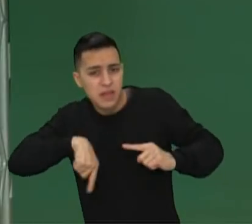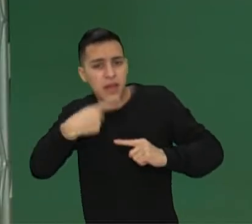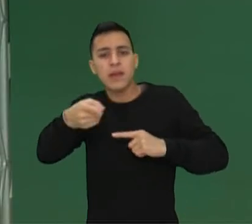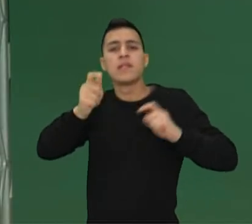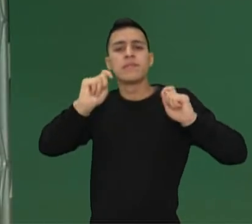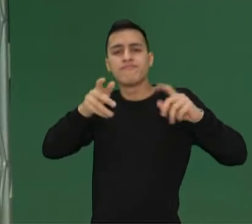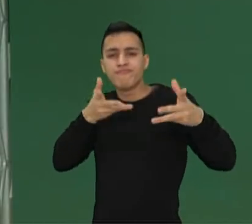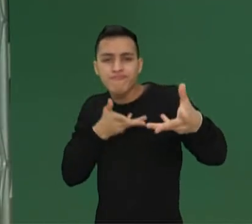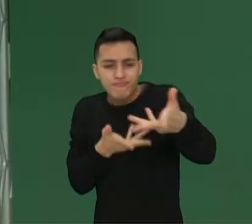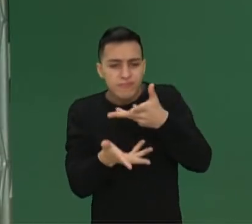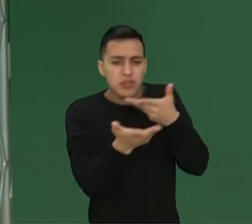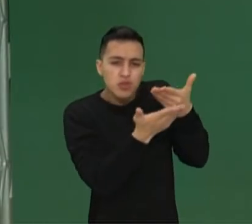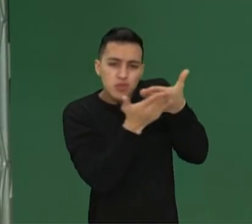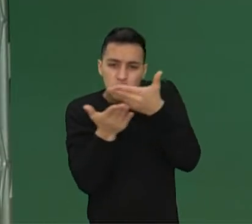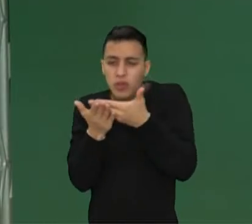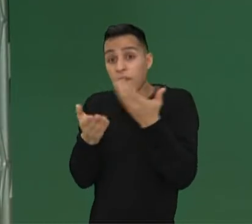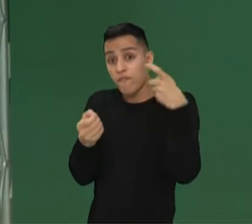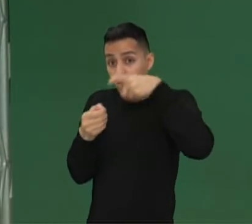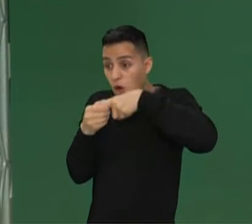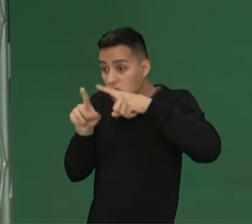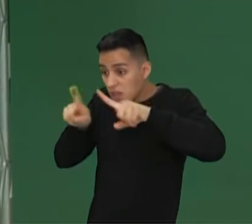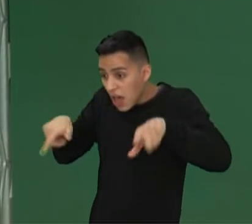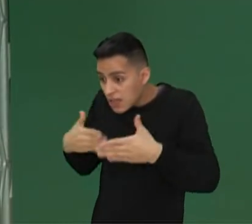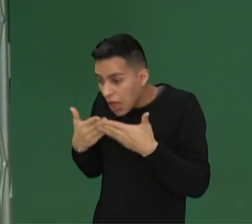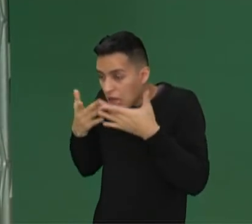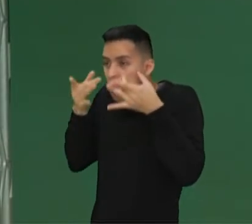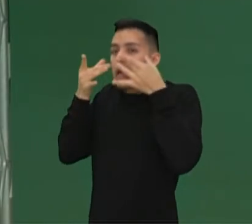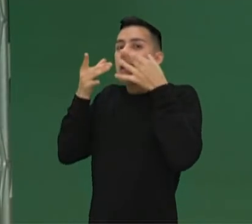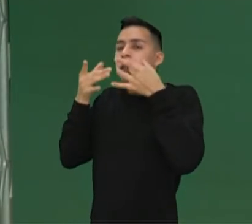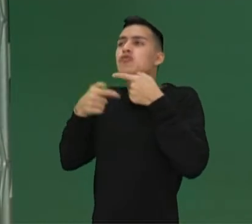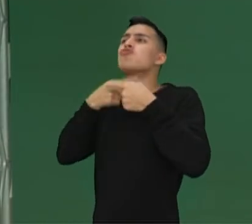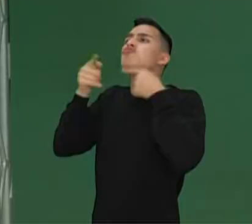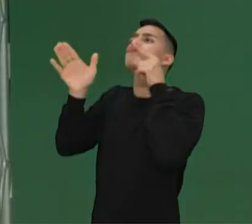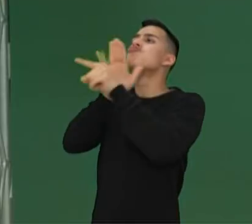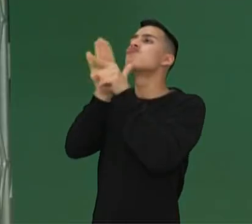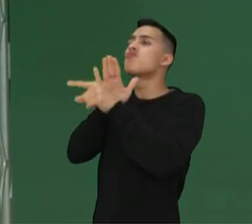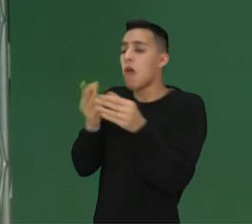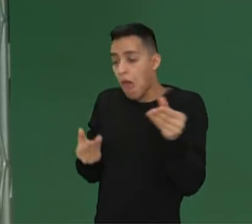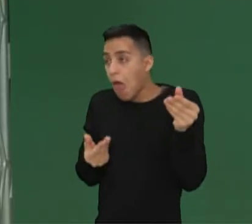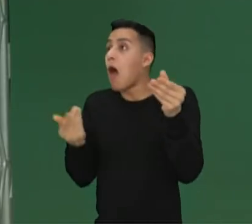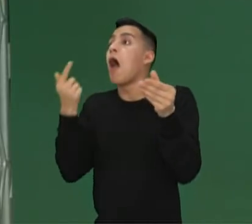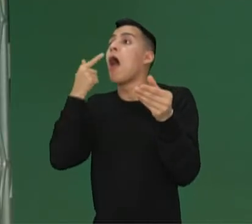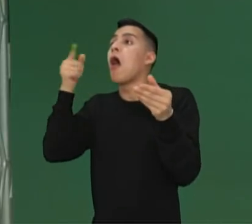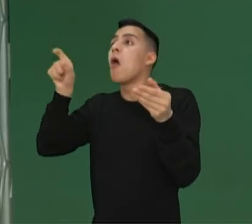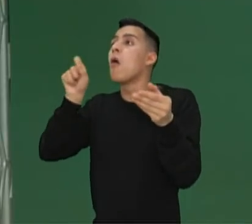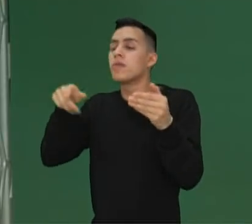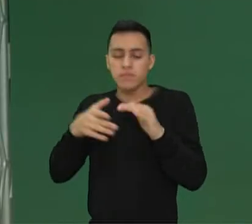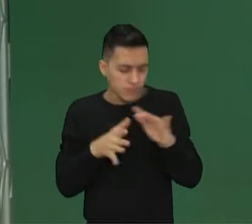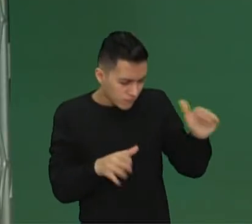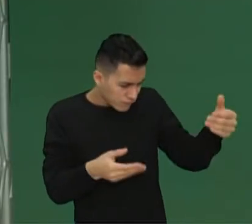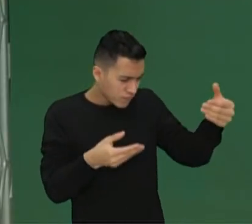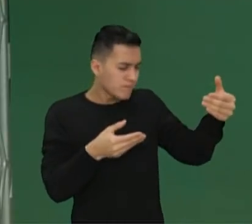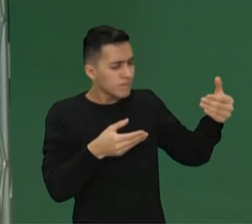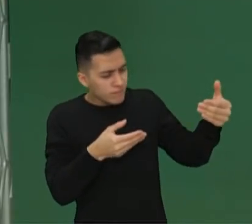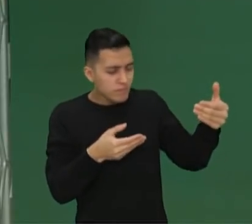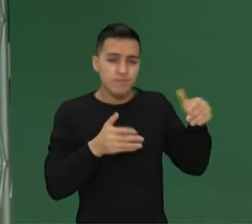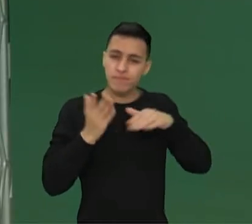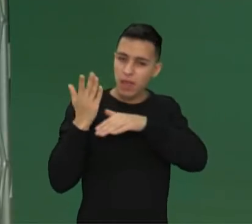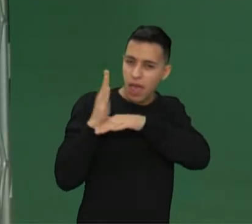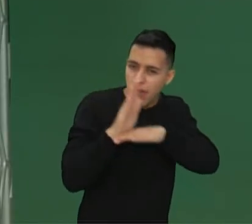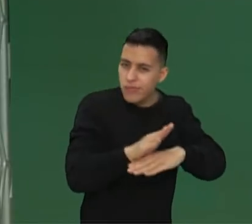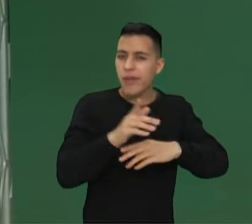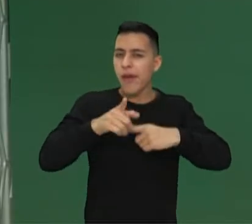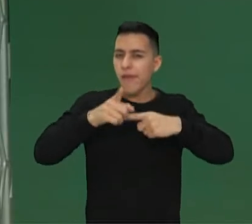conseguir estudar ainda um pouquinho quando a gente voltar para a sala de aula, tirar as dúvidas e para que você possa entender realmente o